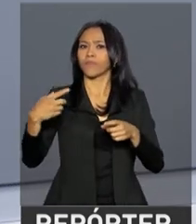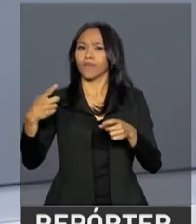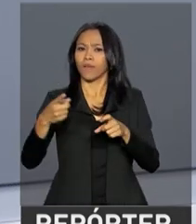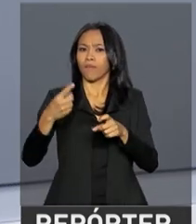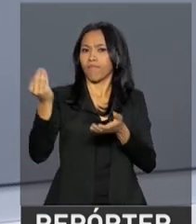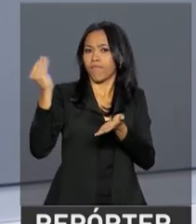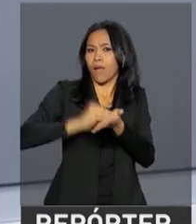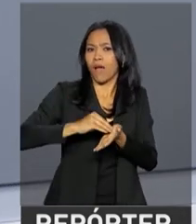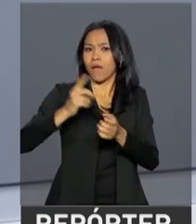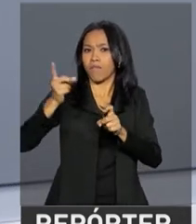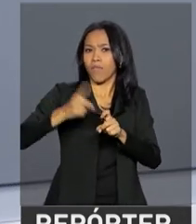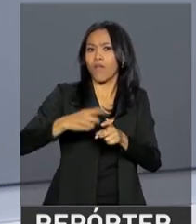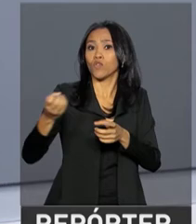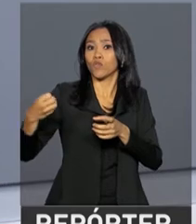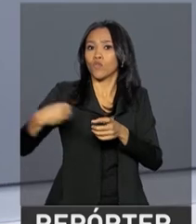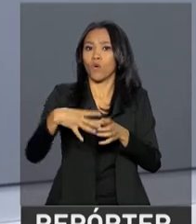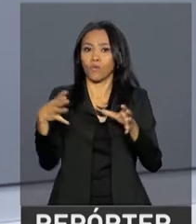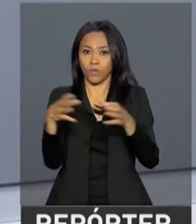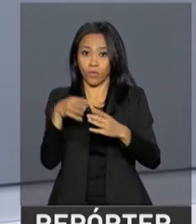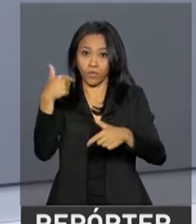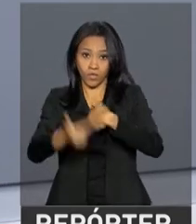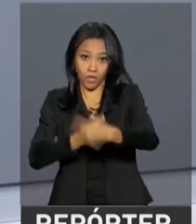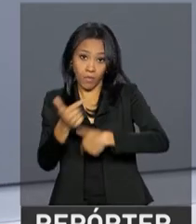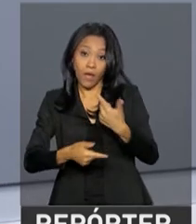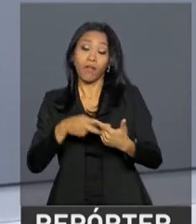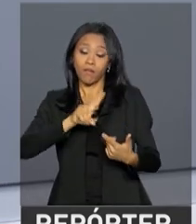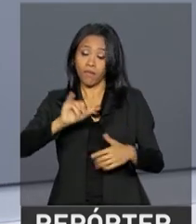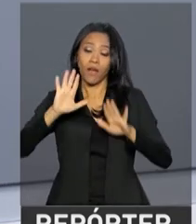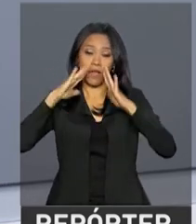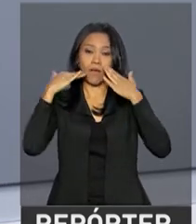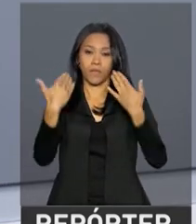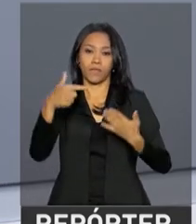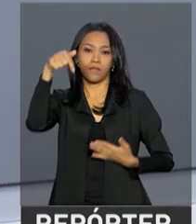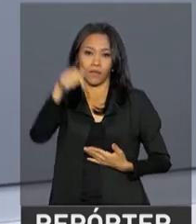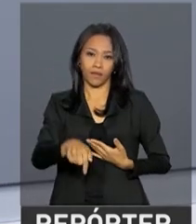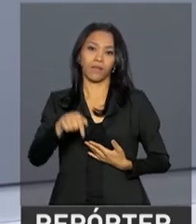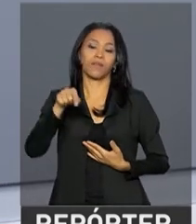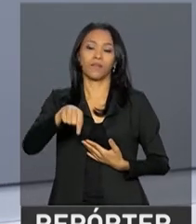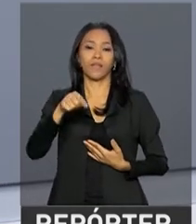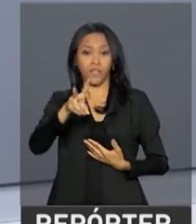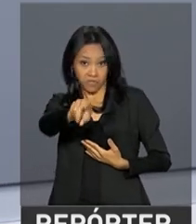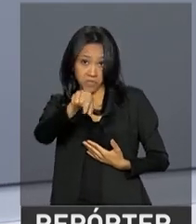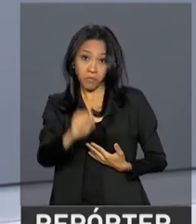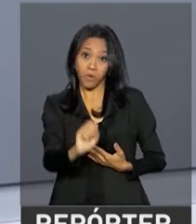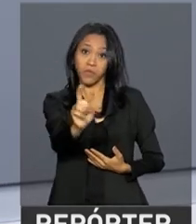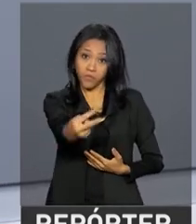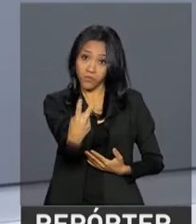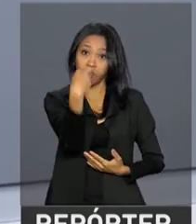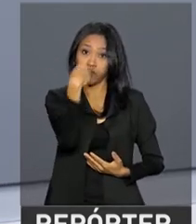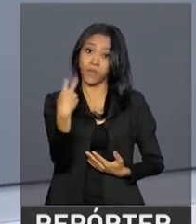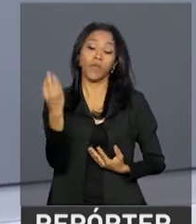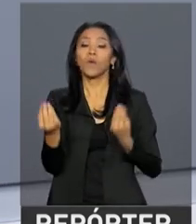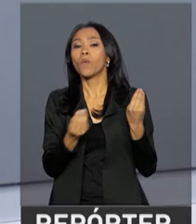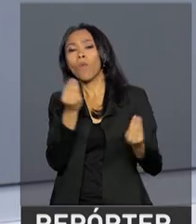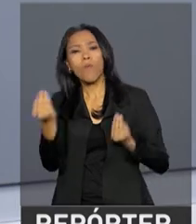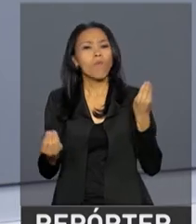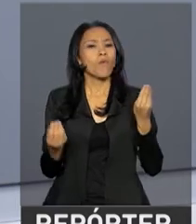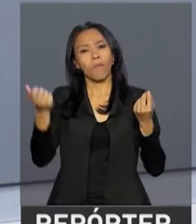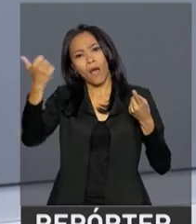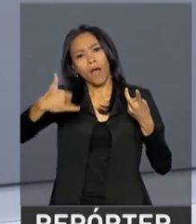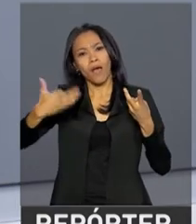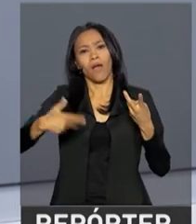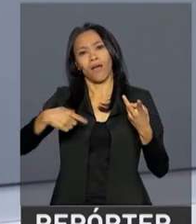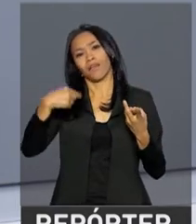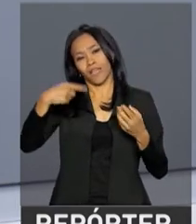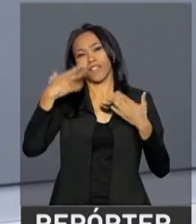novas equipes e serviços a nbr transmitirá a entrevista do ministro da saúde ao vivo e você acompanha a cobertura completa de hora em